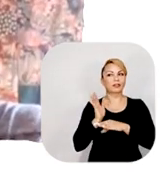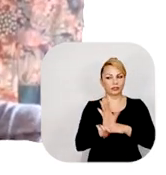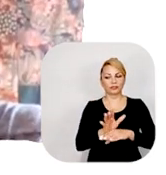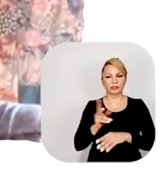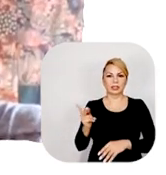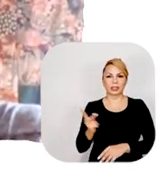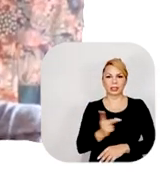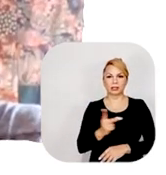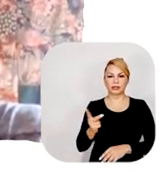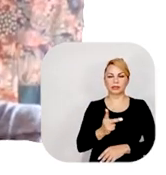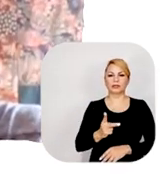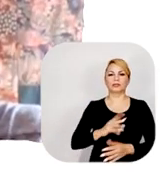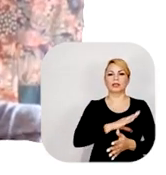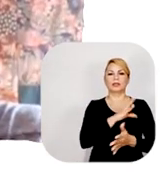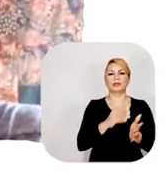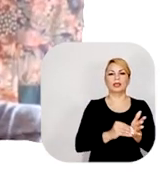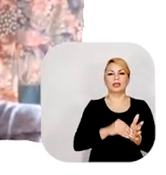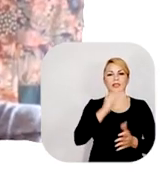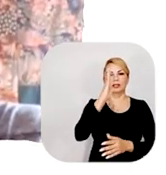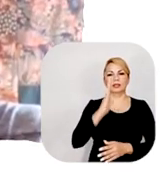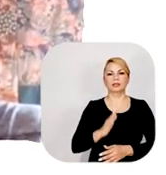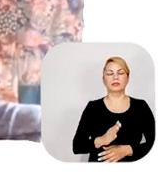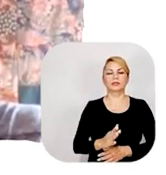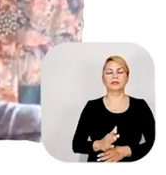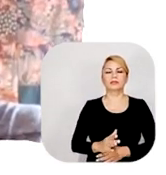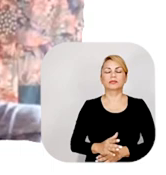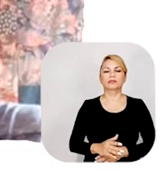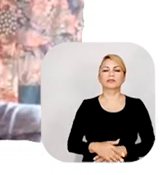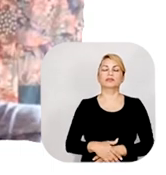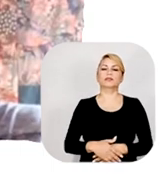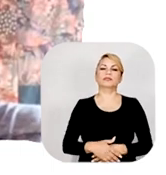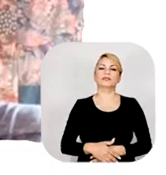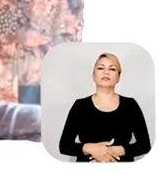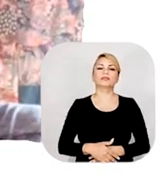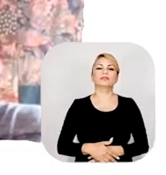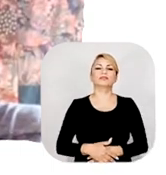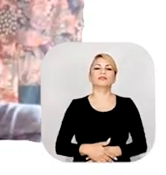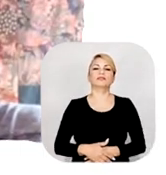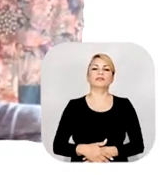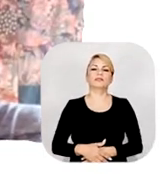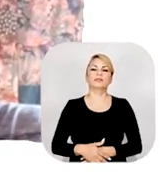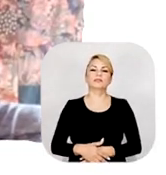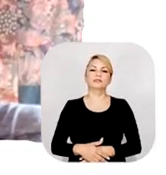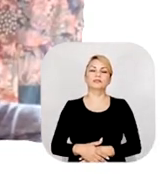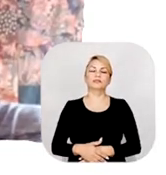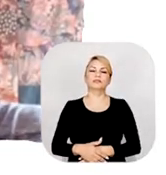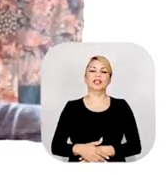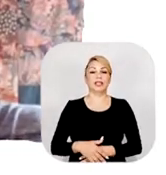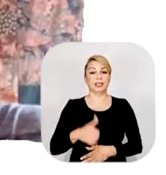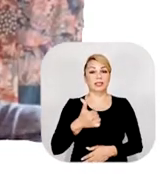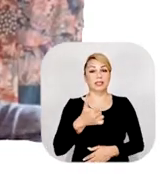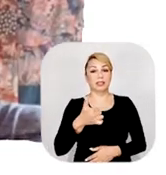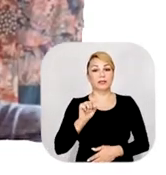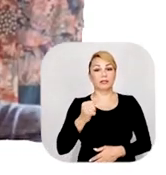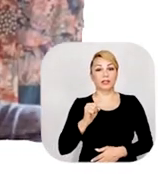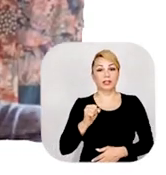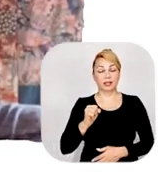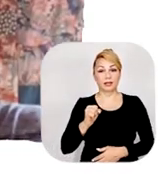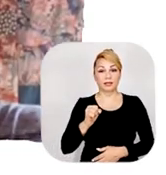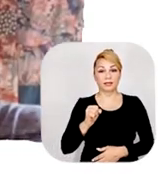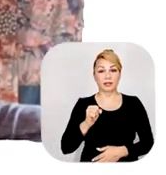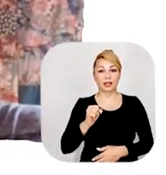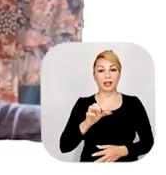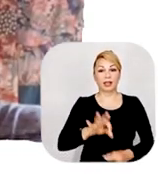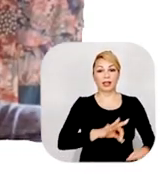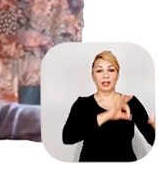o Brasil, né? Nessa 18ª edição do Cine Amazônia, essa mesa se chama Imagens do Tempo. A